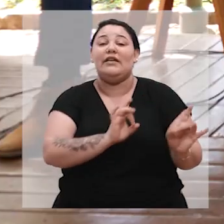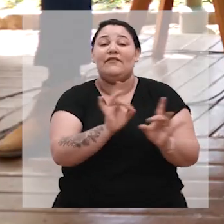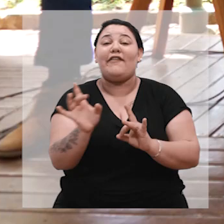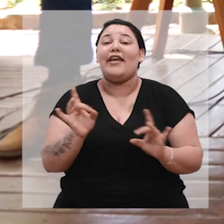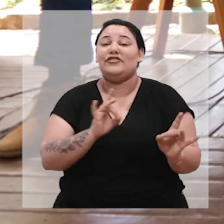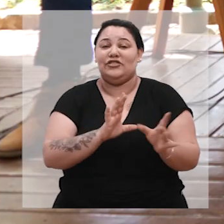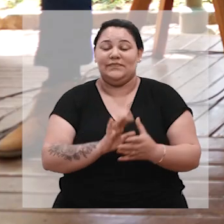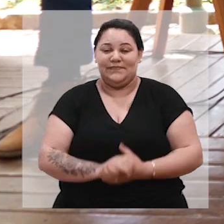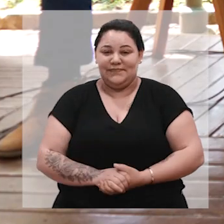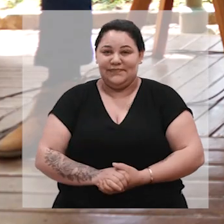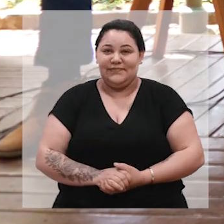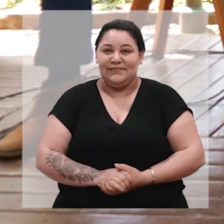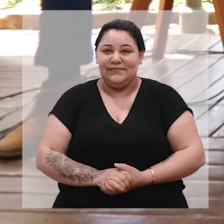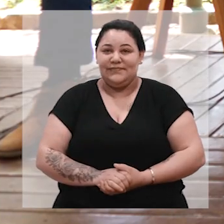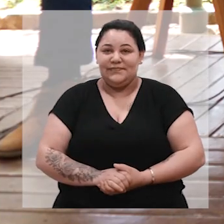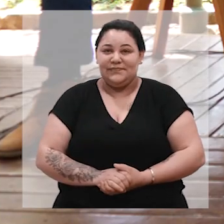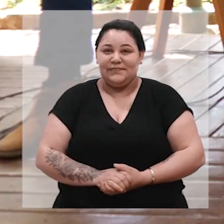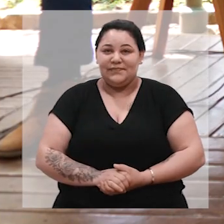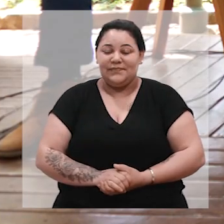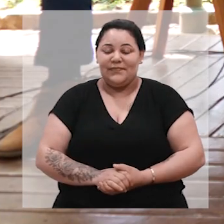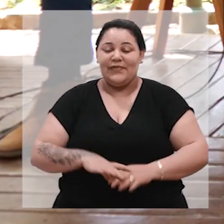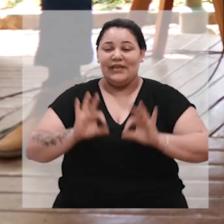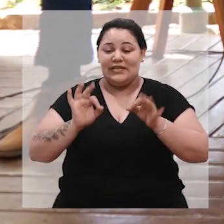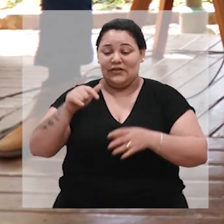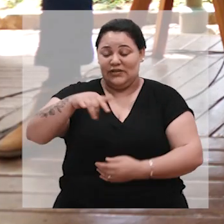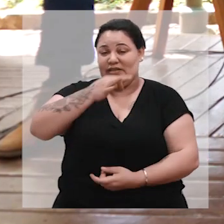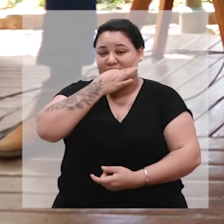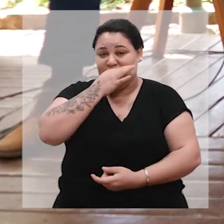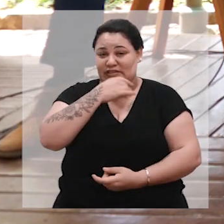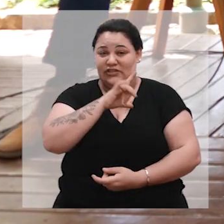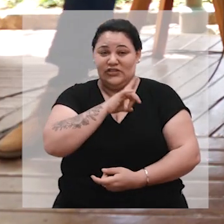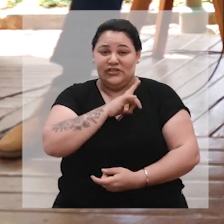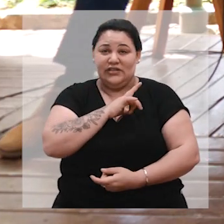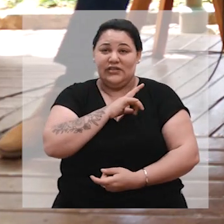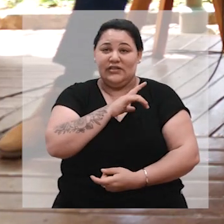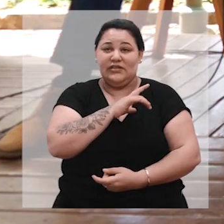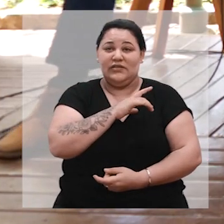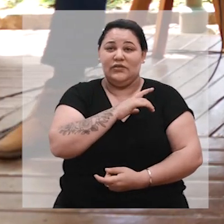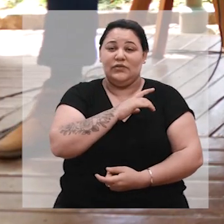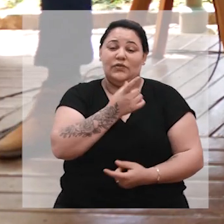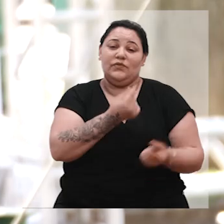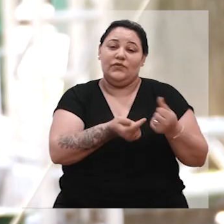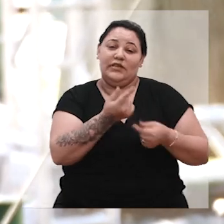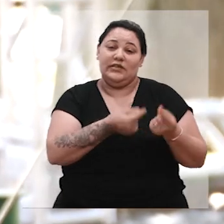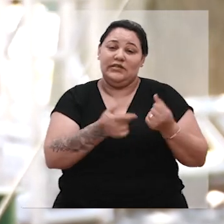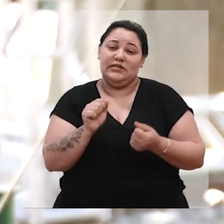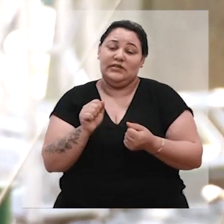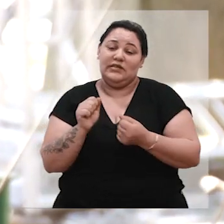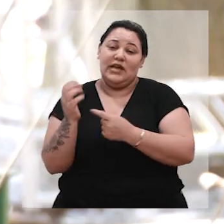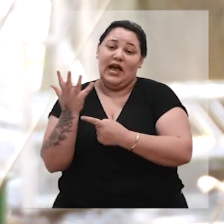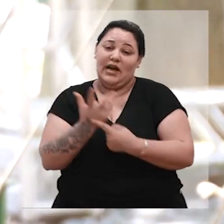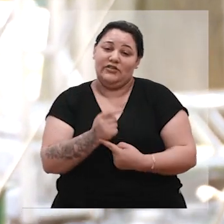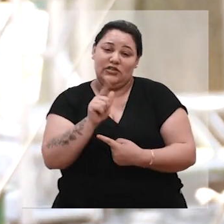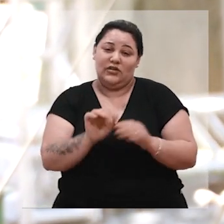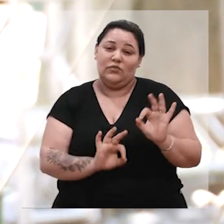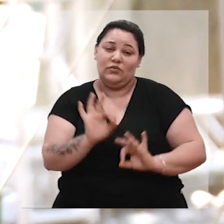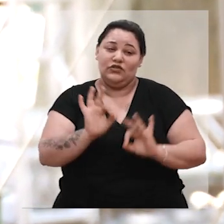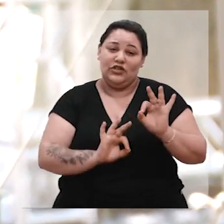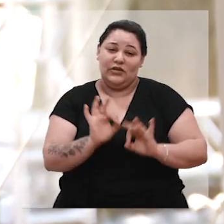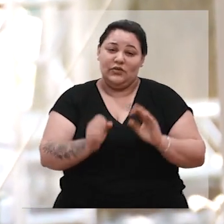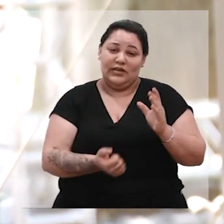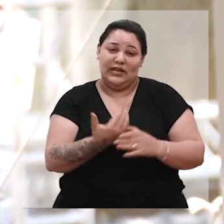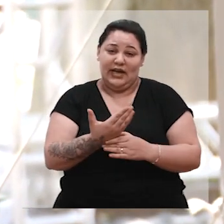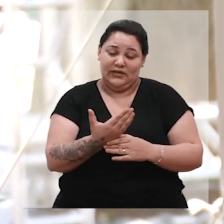comercializa a obra, com a pessoa que escreve? Certo. Aqui em Caxias a gente tem o Financiarte, né, que é um projeto desenvolvido bem bacana,